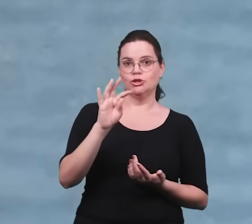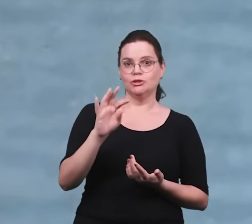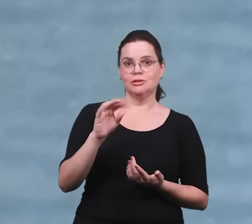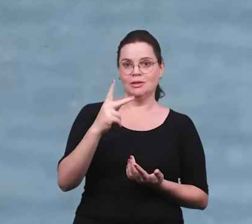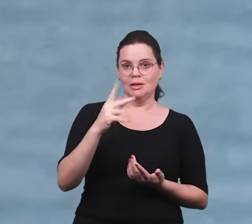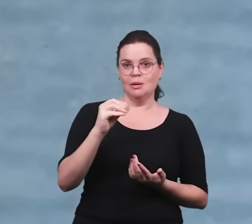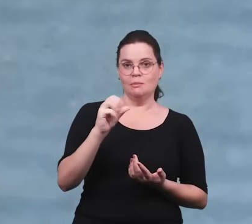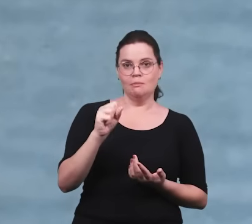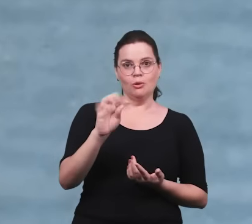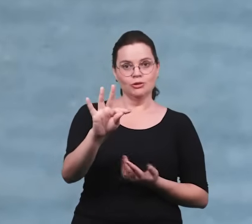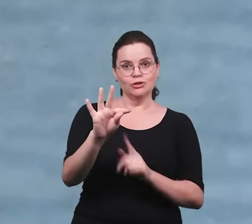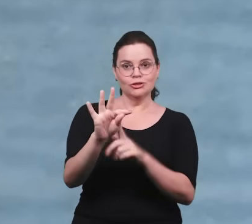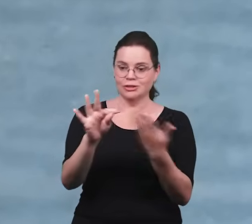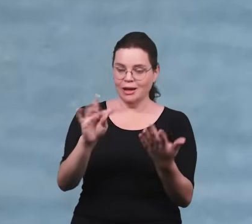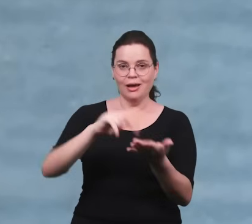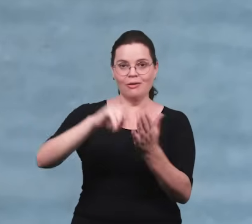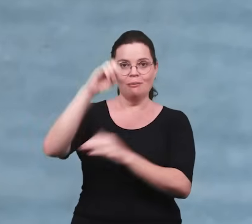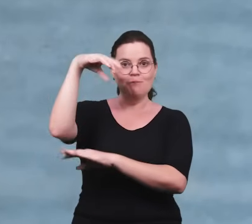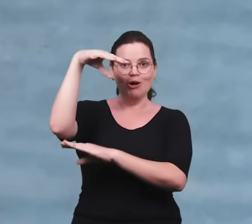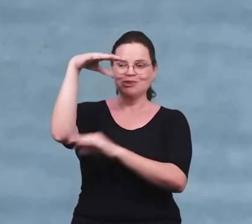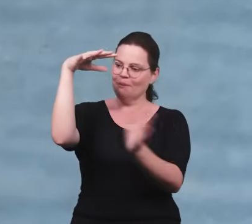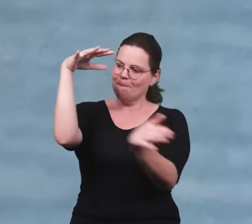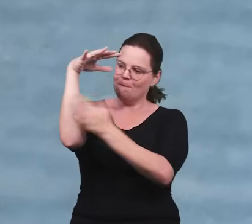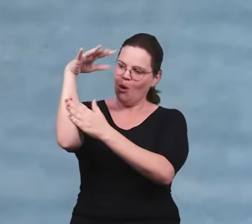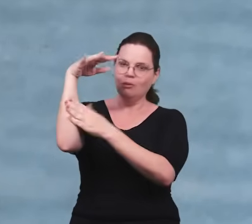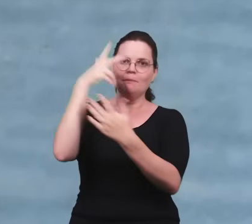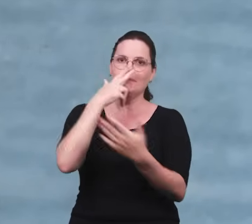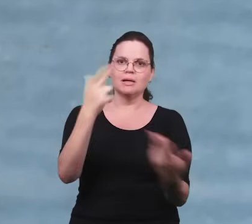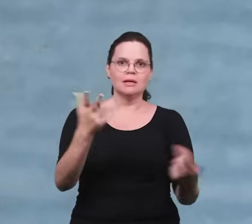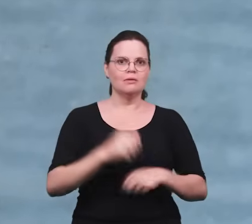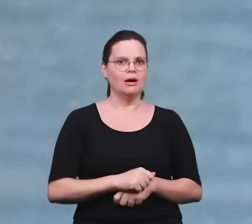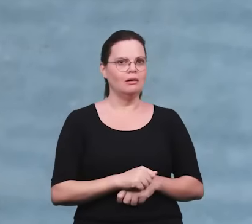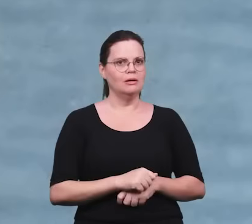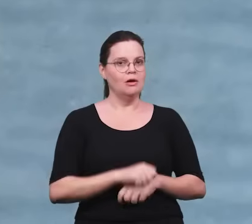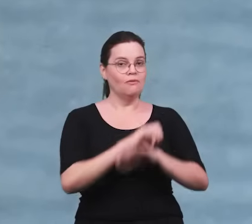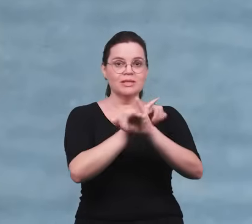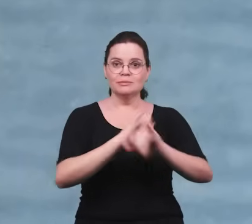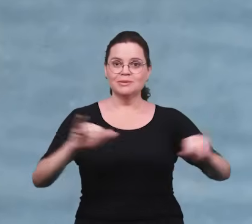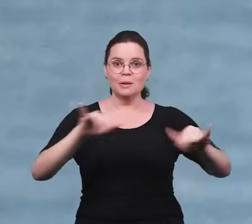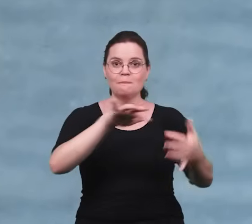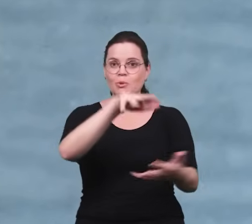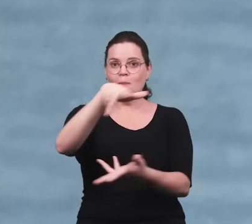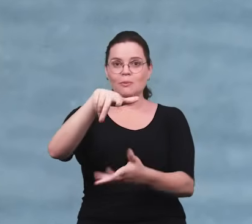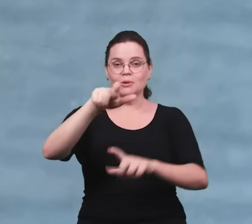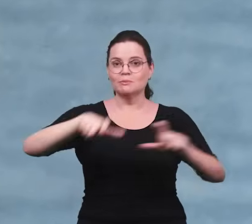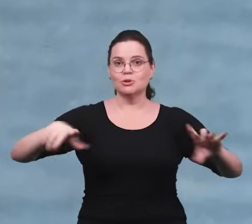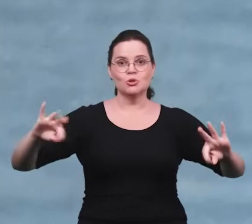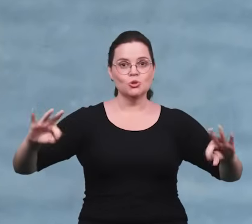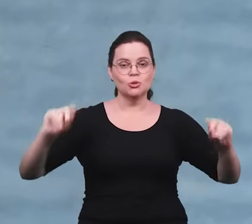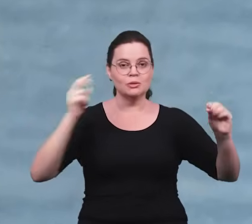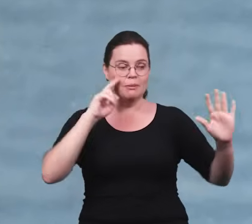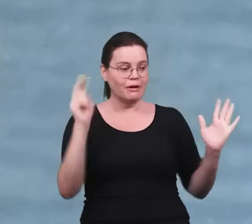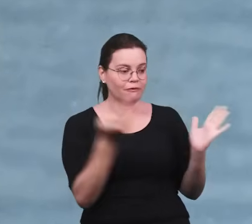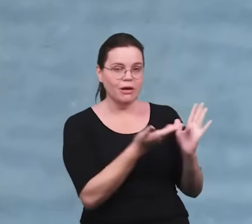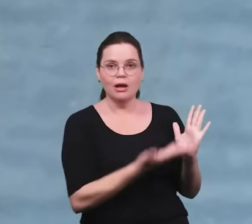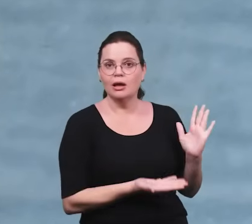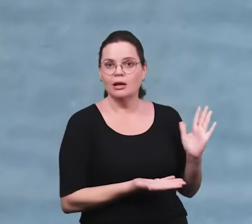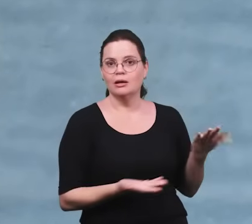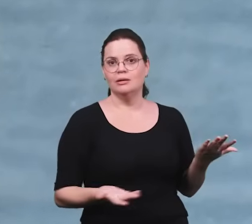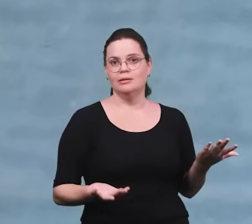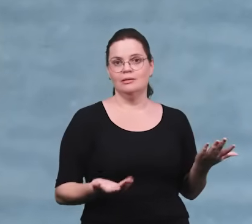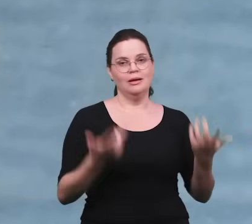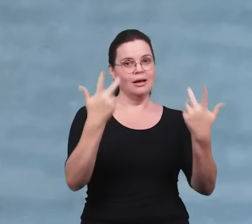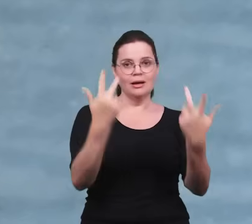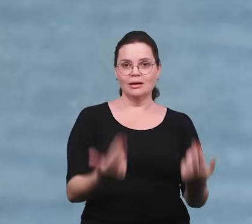Não é poste, mas é post. E está não só para a cidade, mas para o mundo inteiro. Então você,